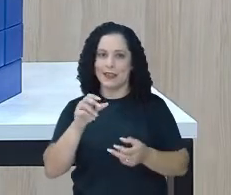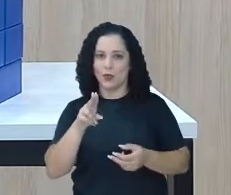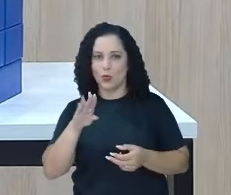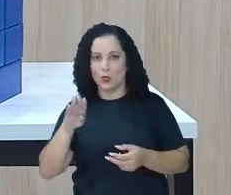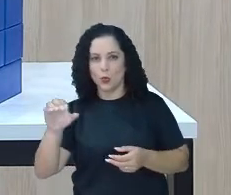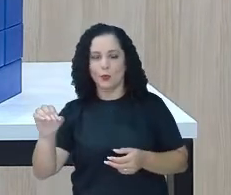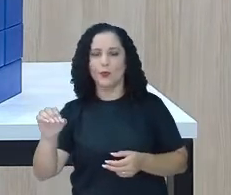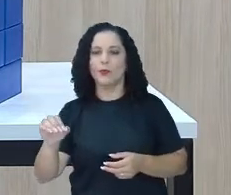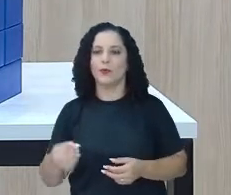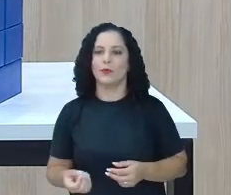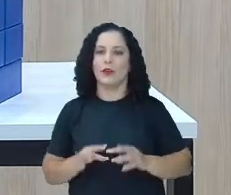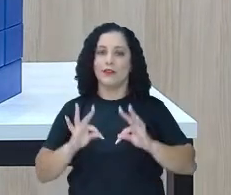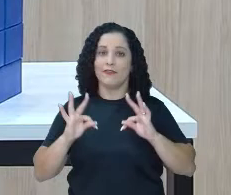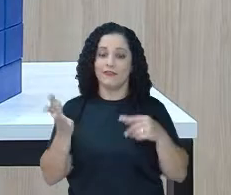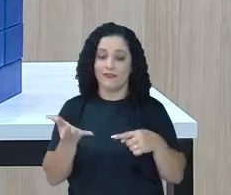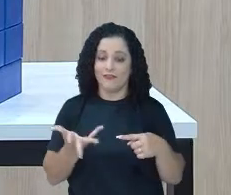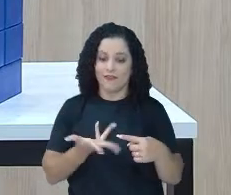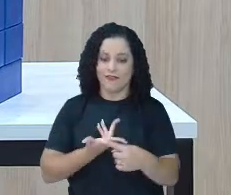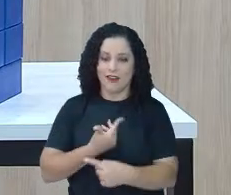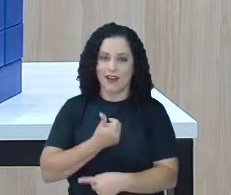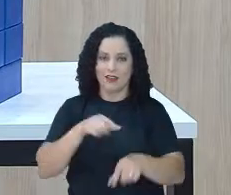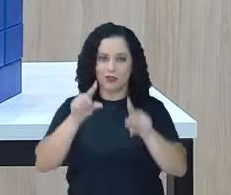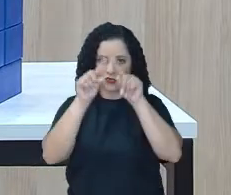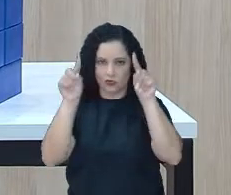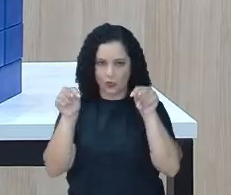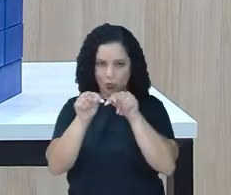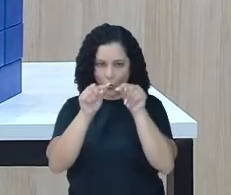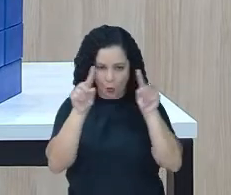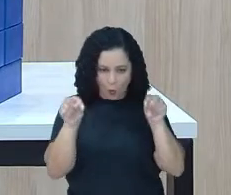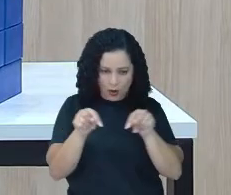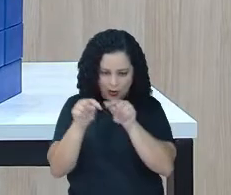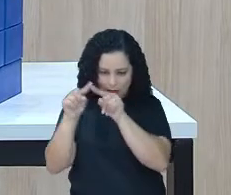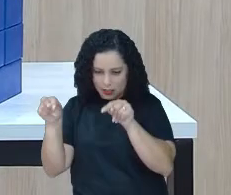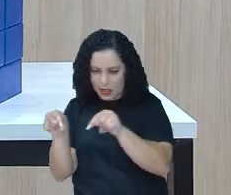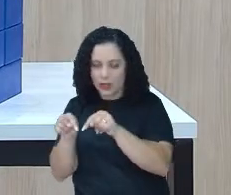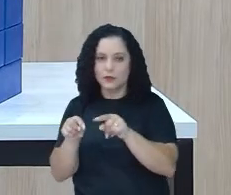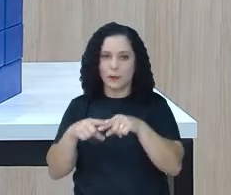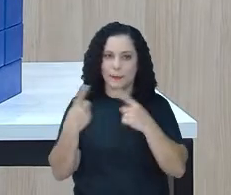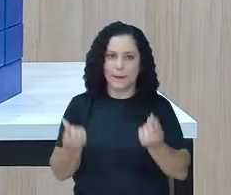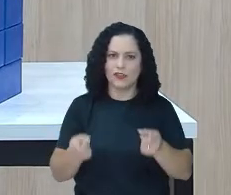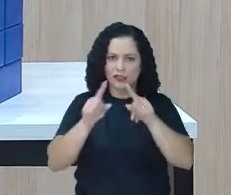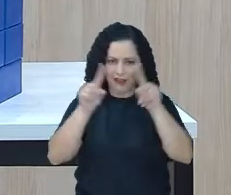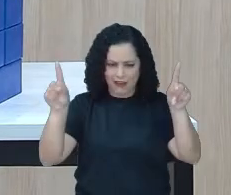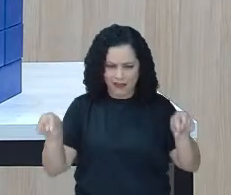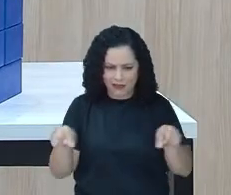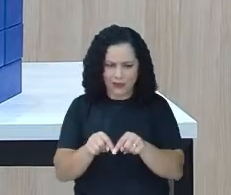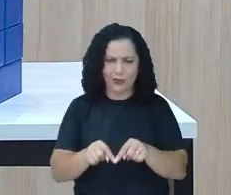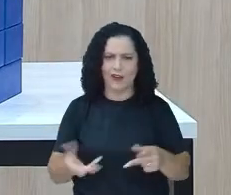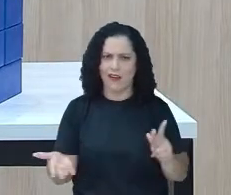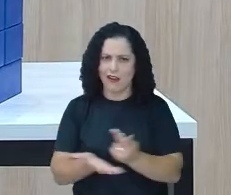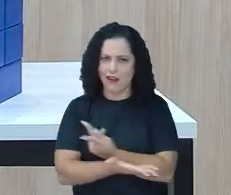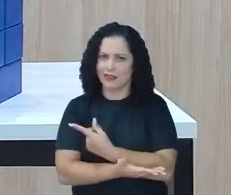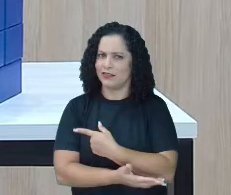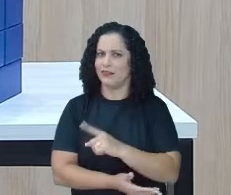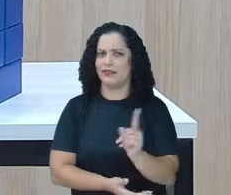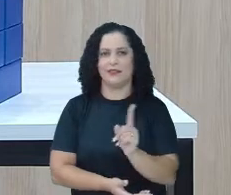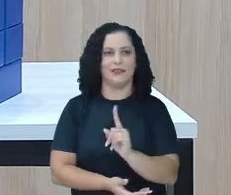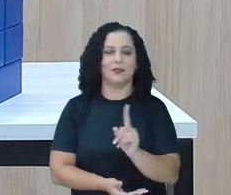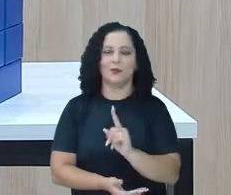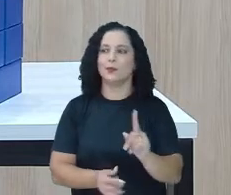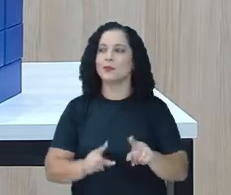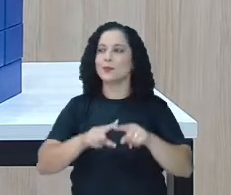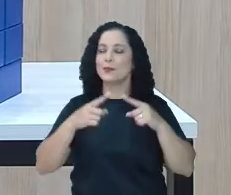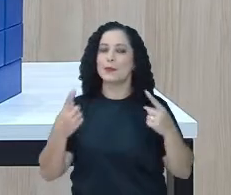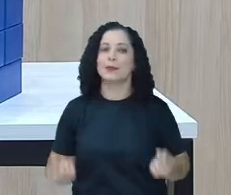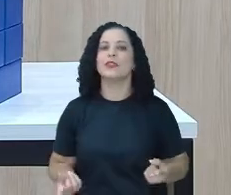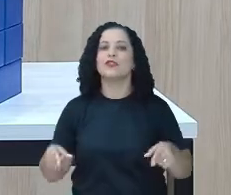por quadrados. Mas, se eu disser que são retângulos, não está errado não. Agora, a gente faz a associação do quadrado